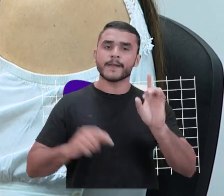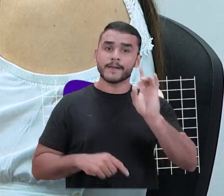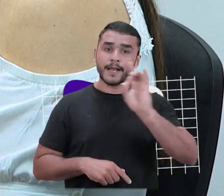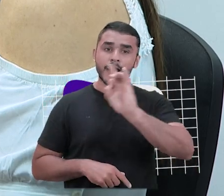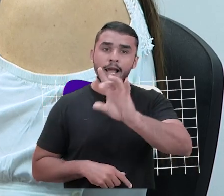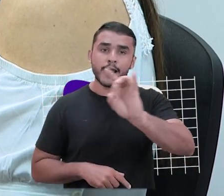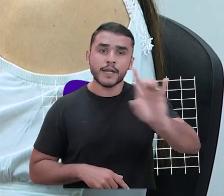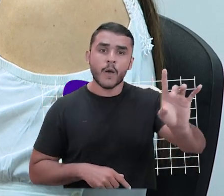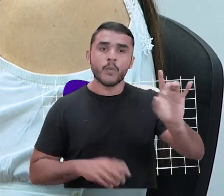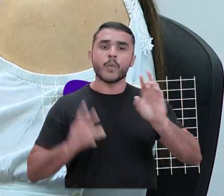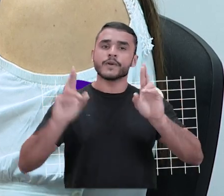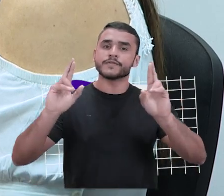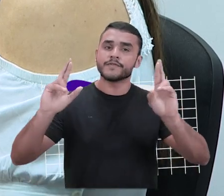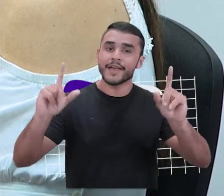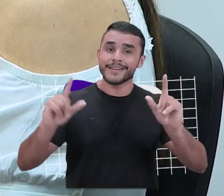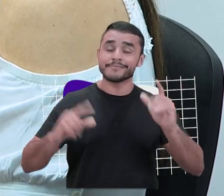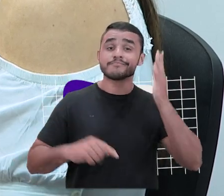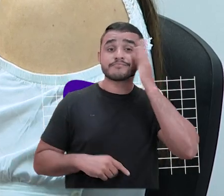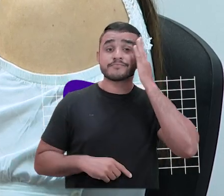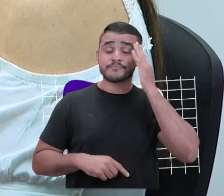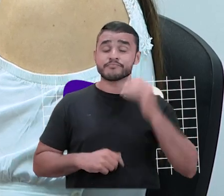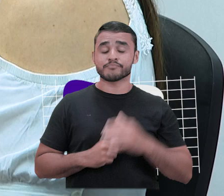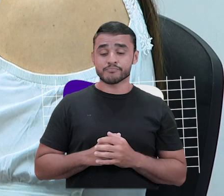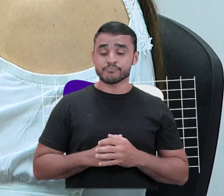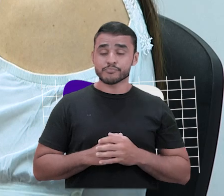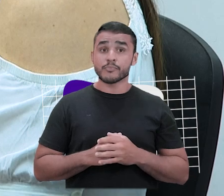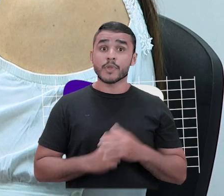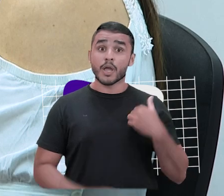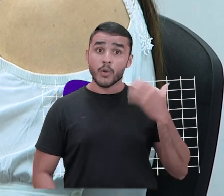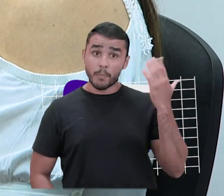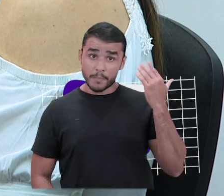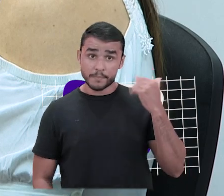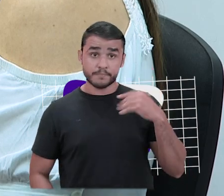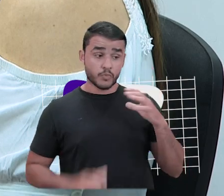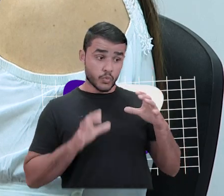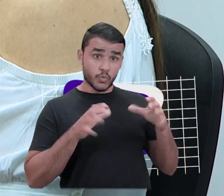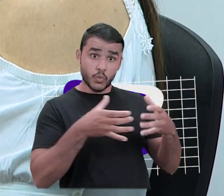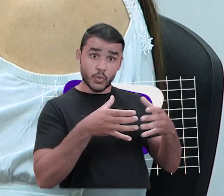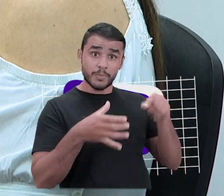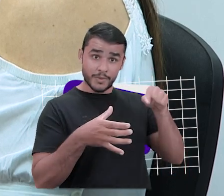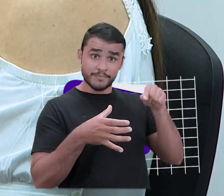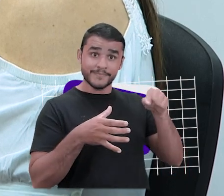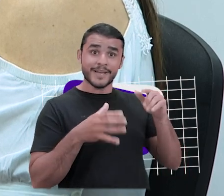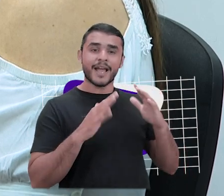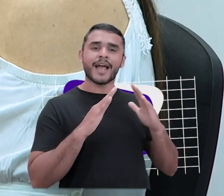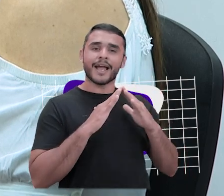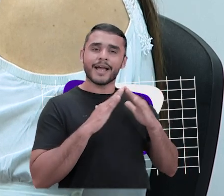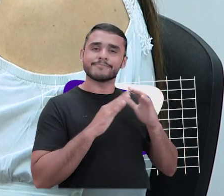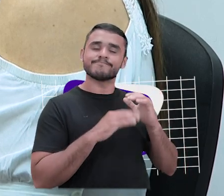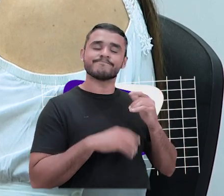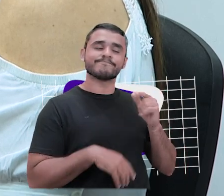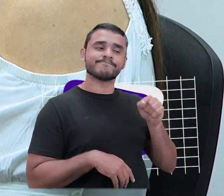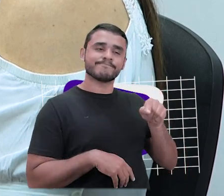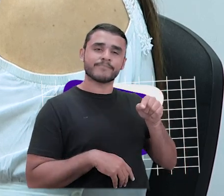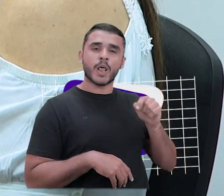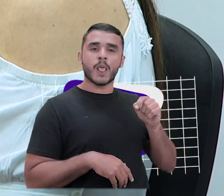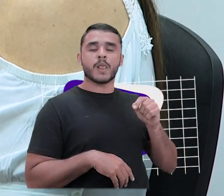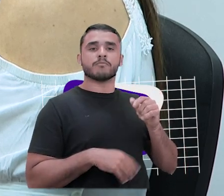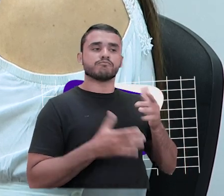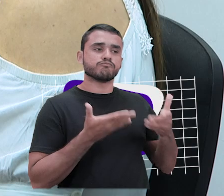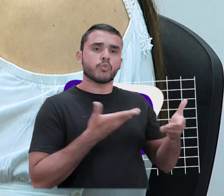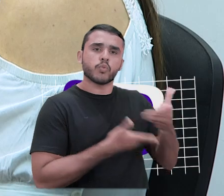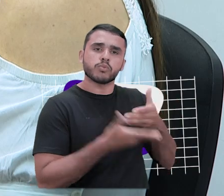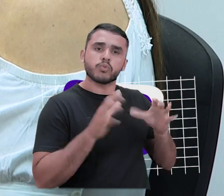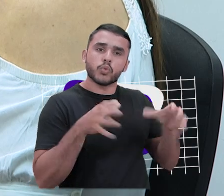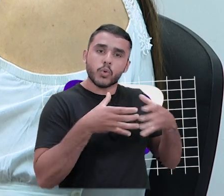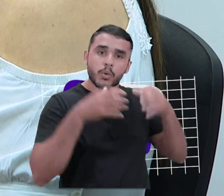grupo, foi um momento legal de perceber justamente que essas diferenças, elas causam estranhamento